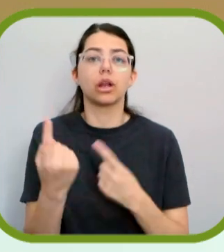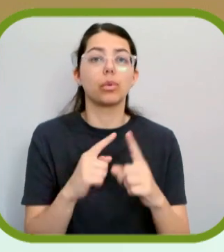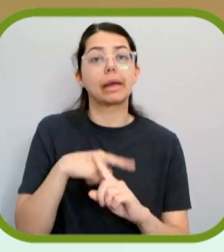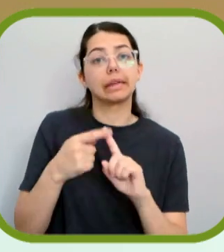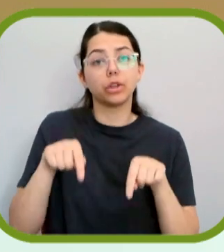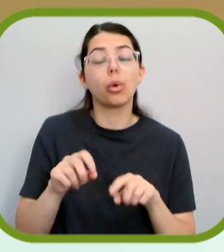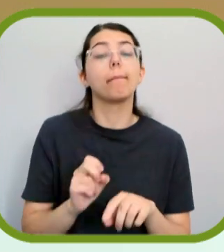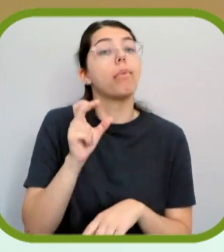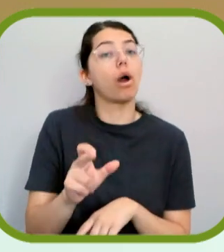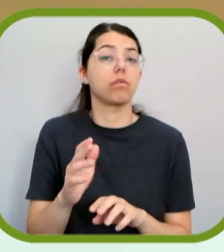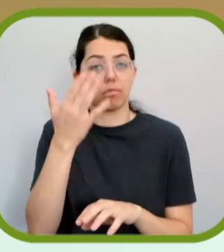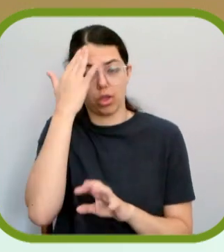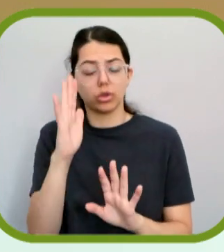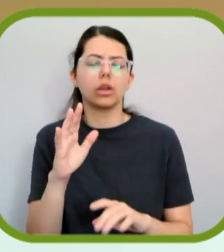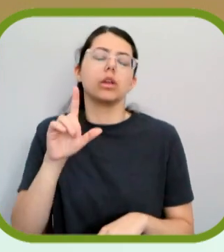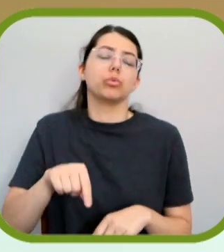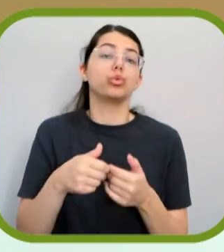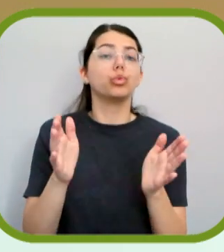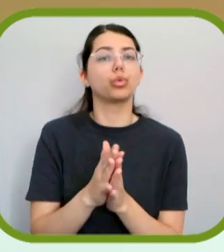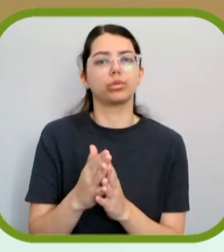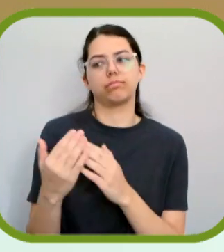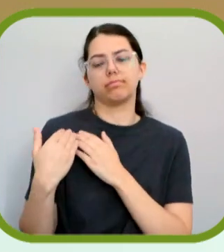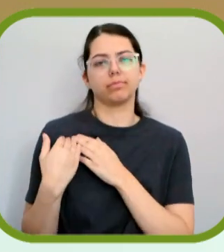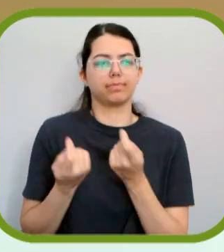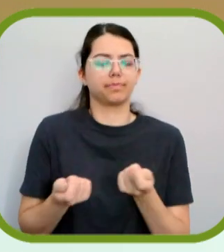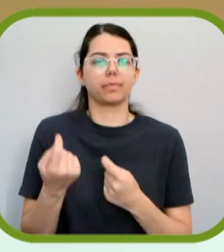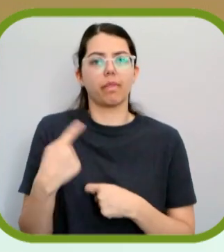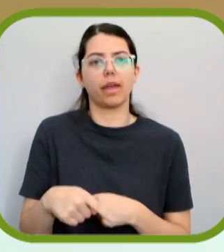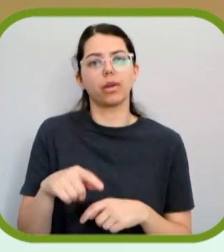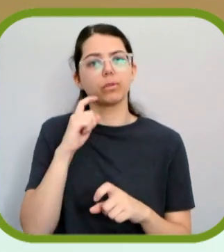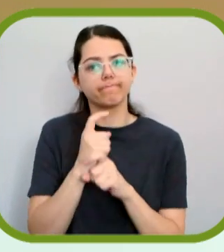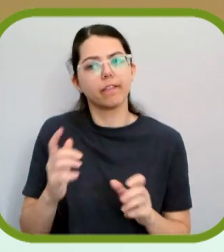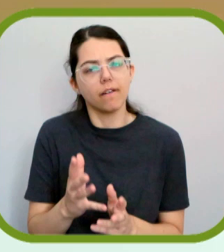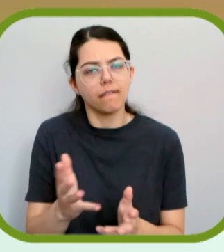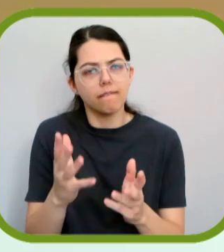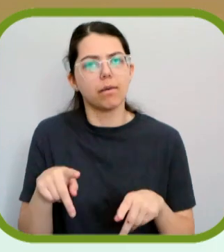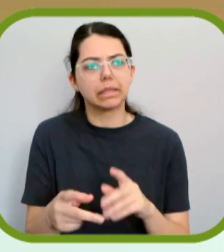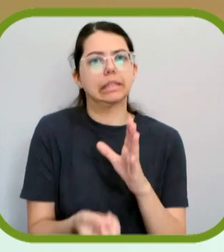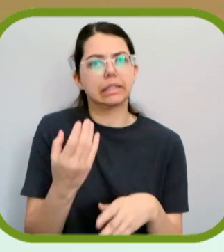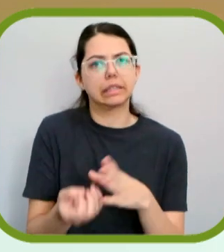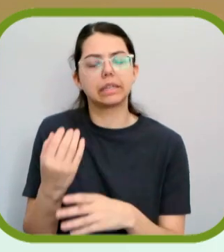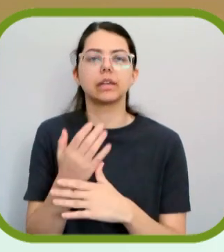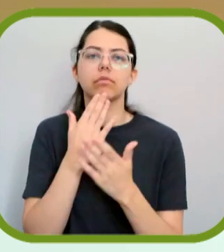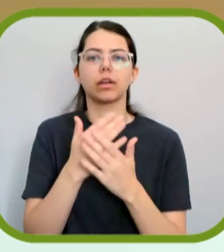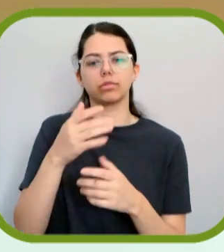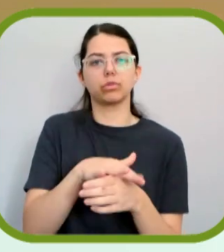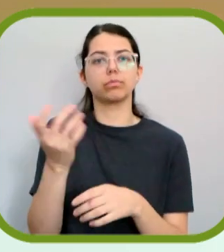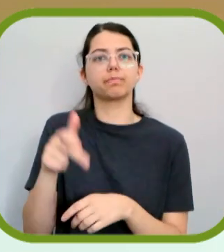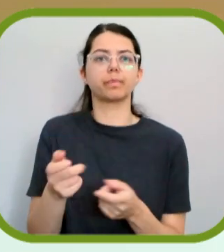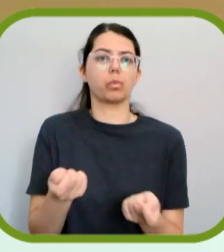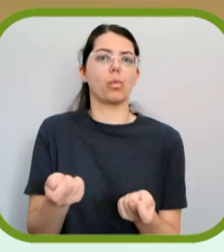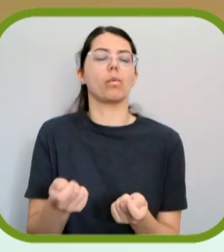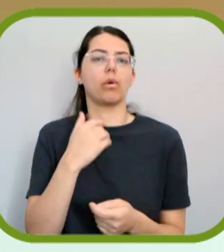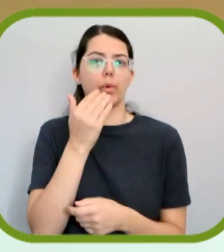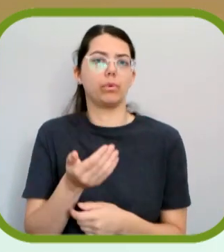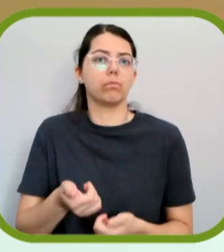coisas melhorem. Há alguns mecanismos já este ano ou no próximo ano. Eu acho que depois também todos nós temos um papel para isso, não é? Insistir para que aconteça e para que sejamos